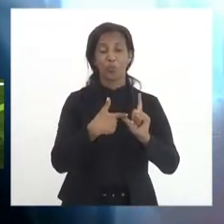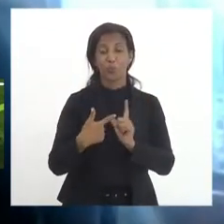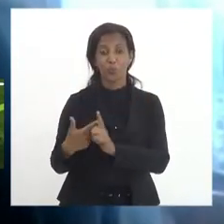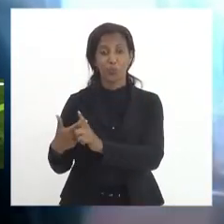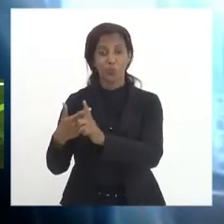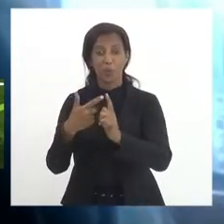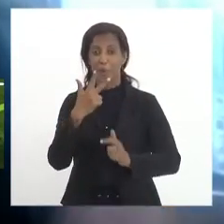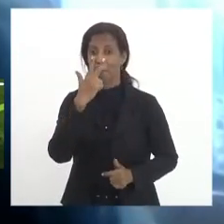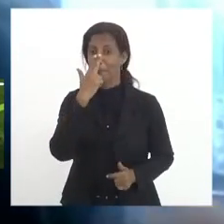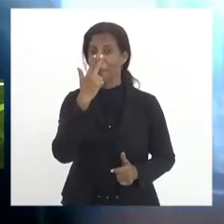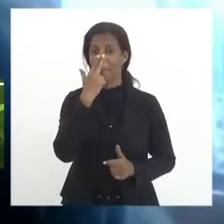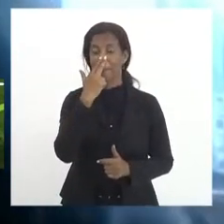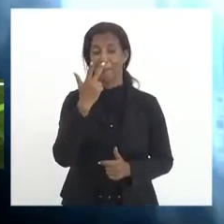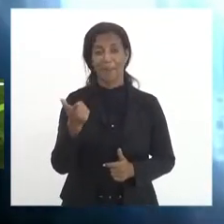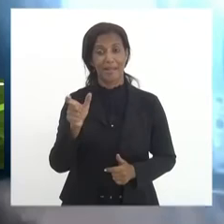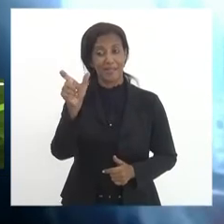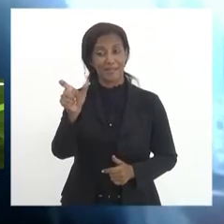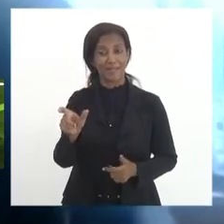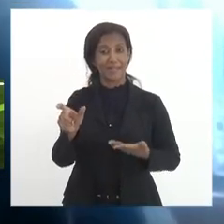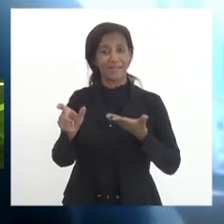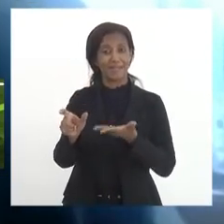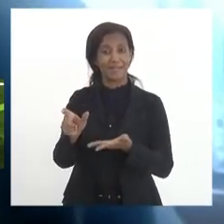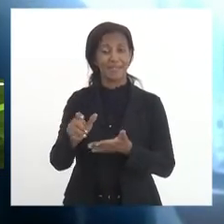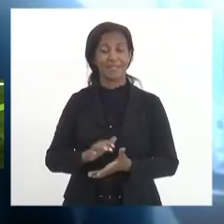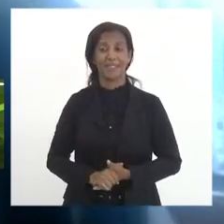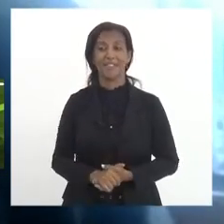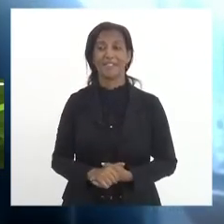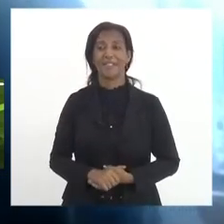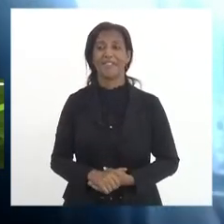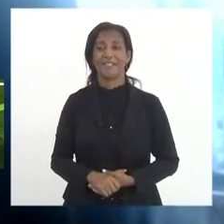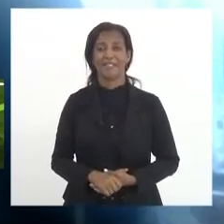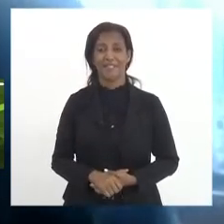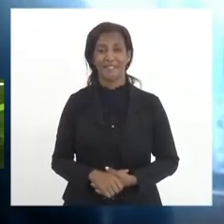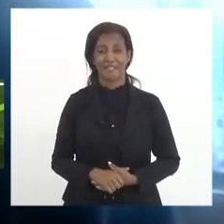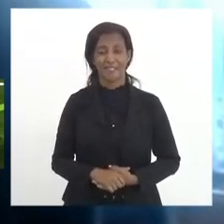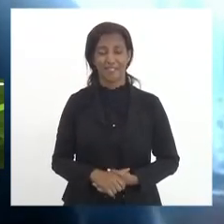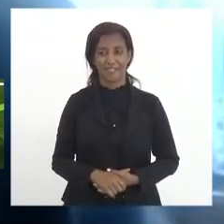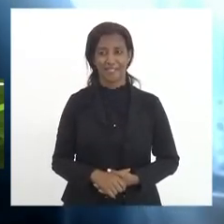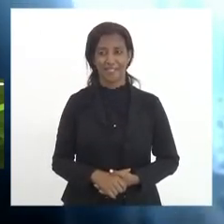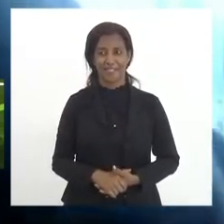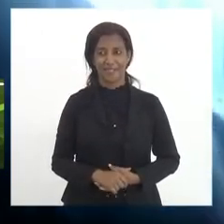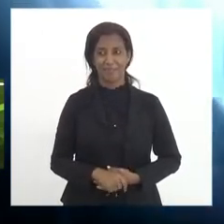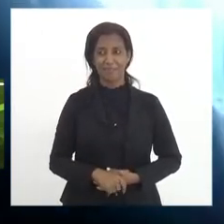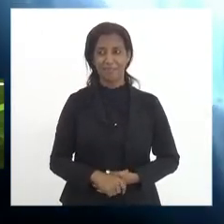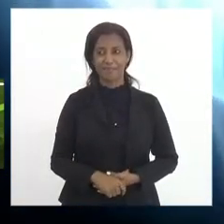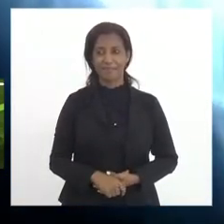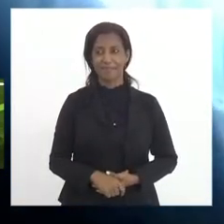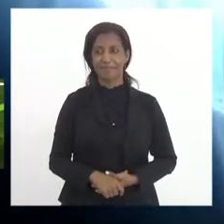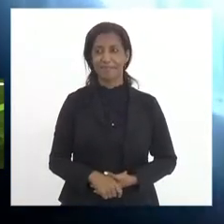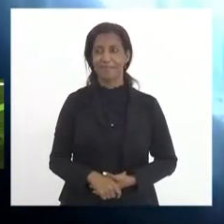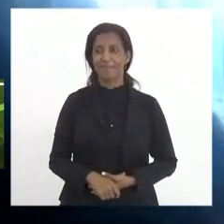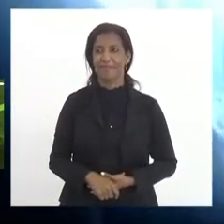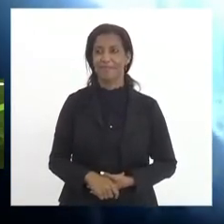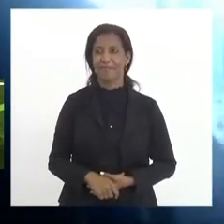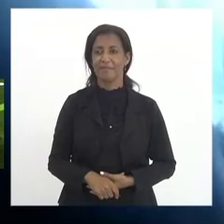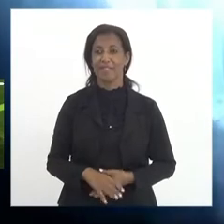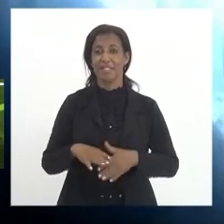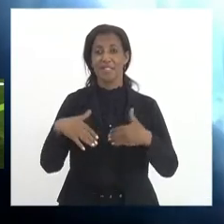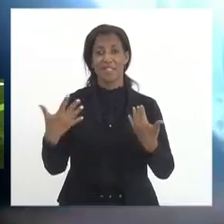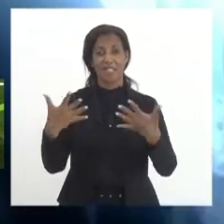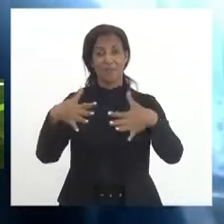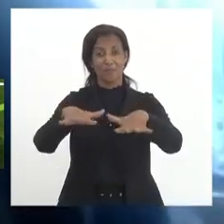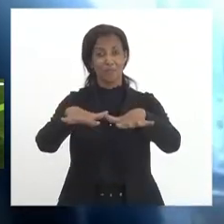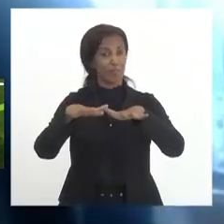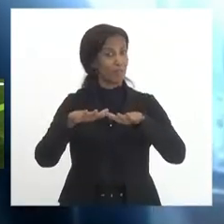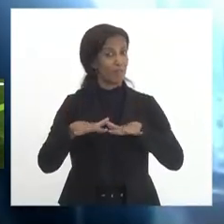e parece que essa moratória vai... Quase mudei o voto com a divergência do Amorim. Então, se fosse para o plenário, ia